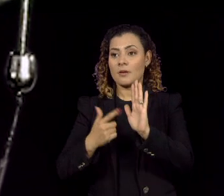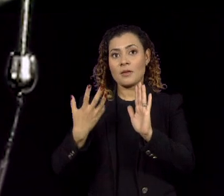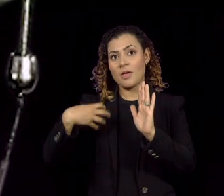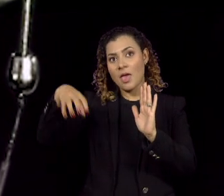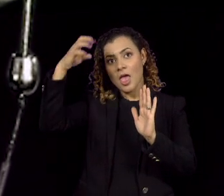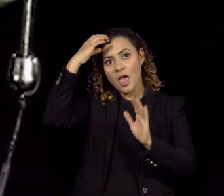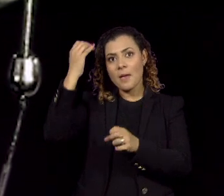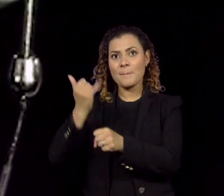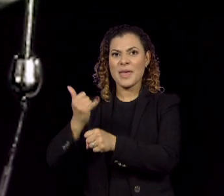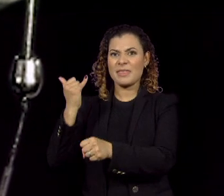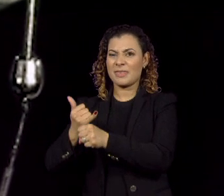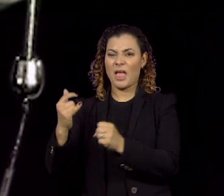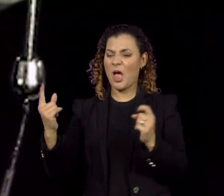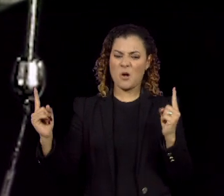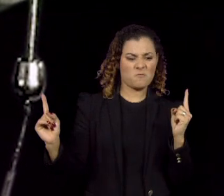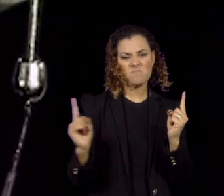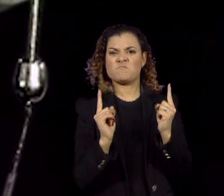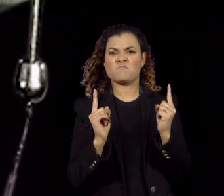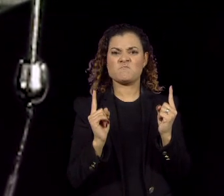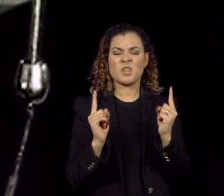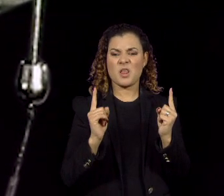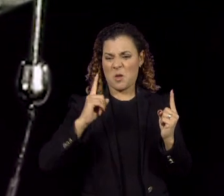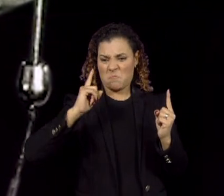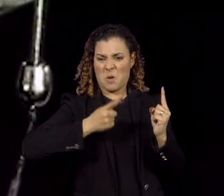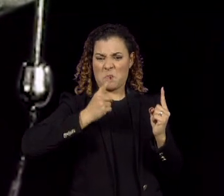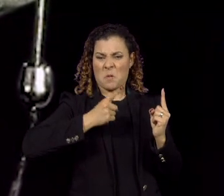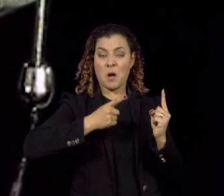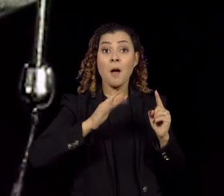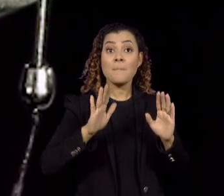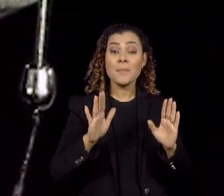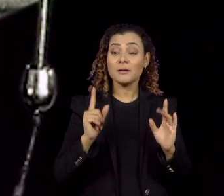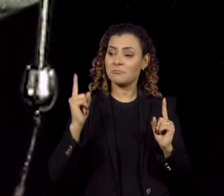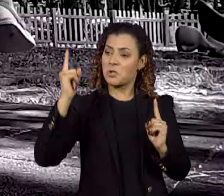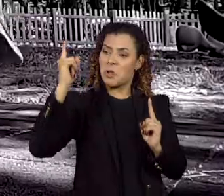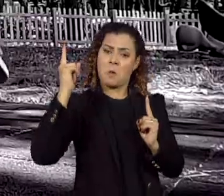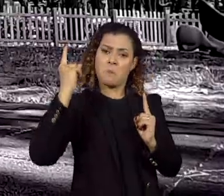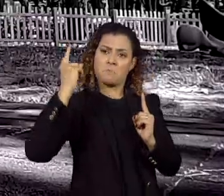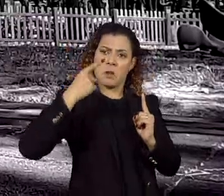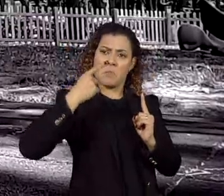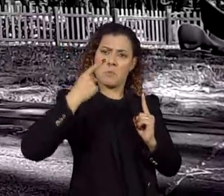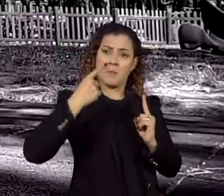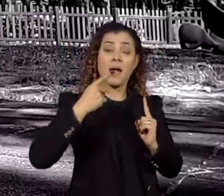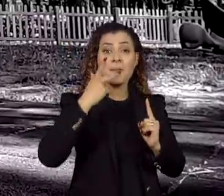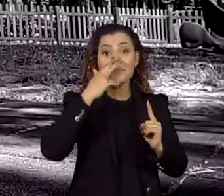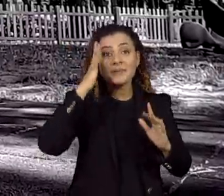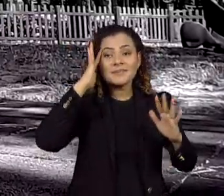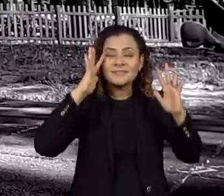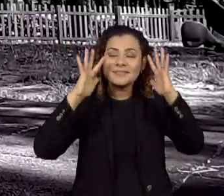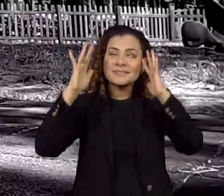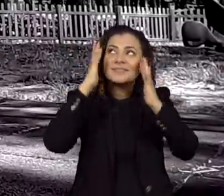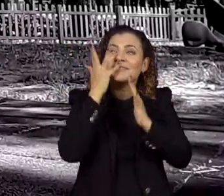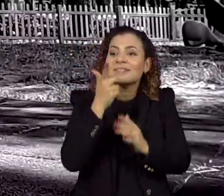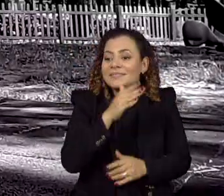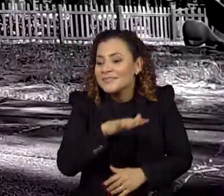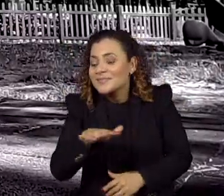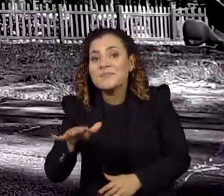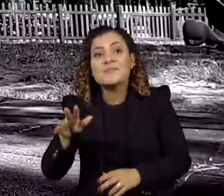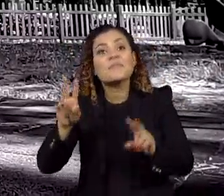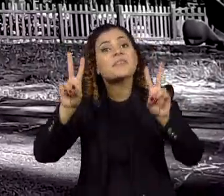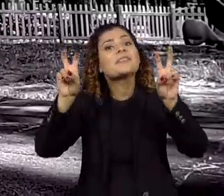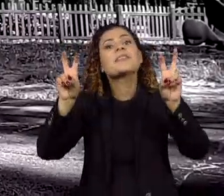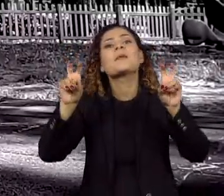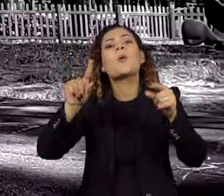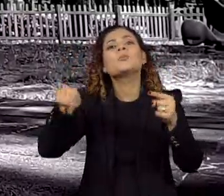Metal Mal. Sem qualquer impostação e ambientada nos quintais da infância, a peça fala de